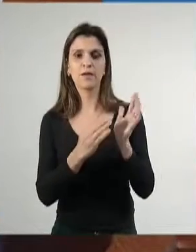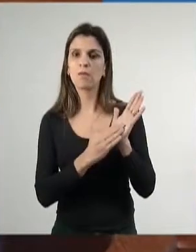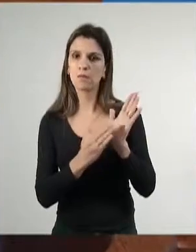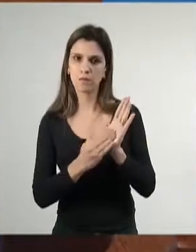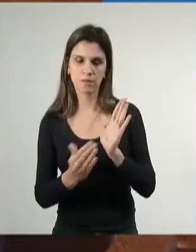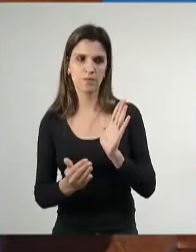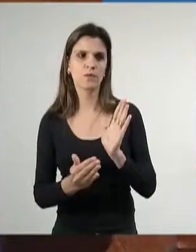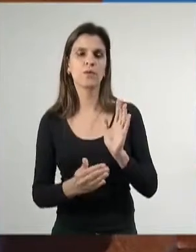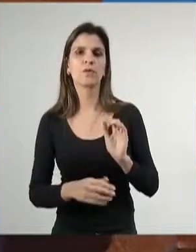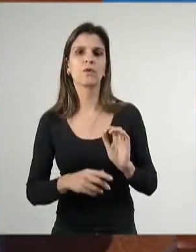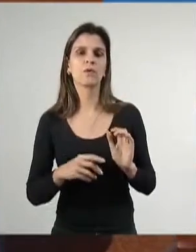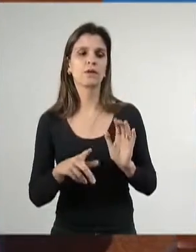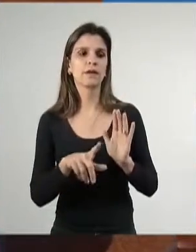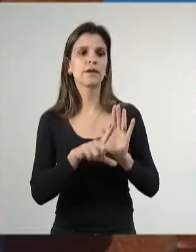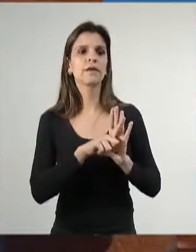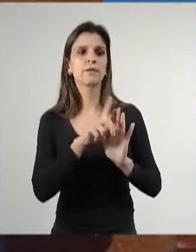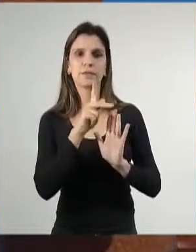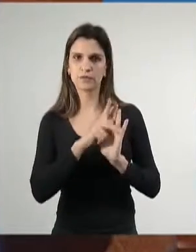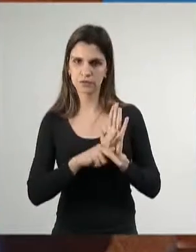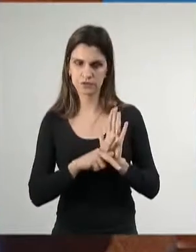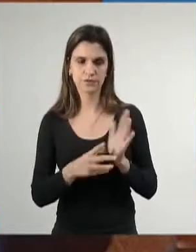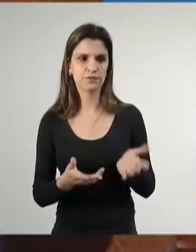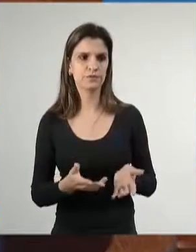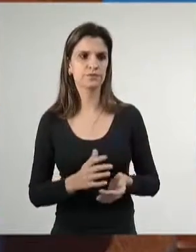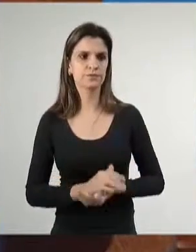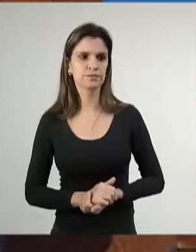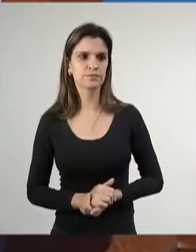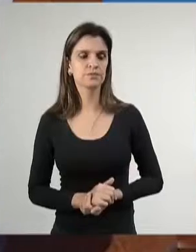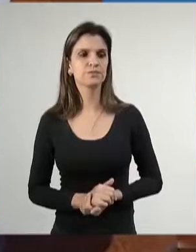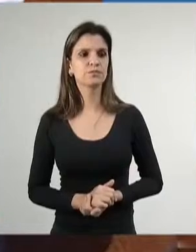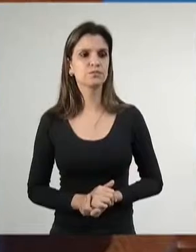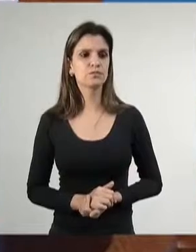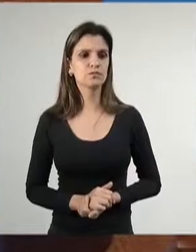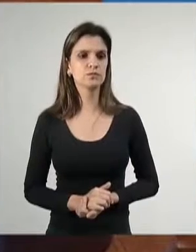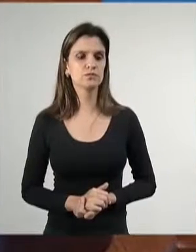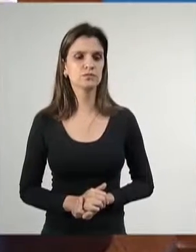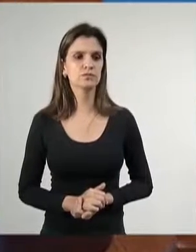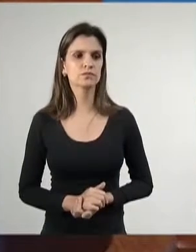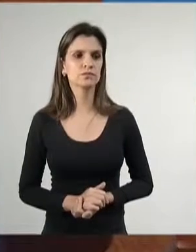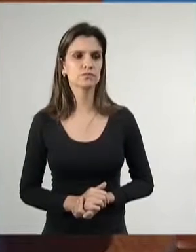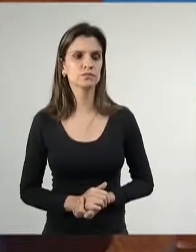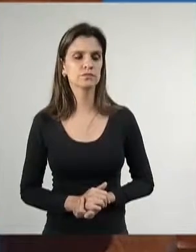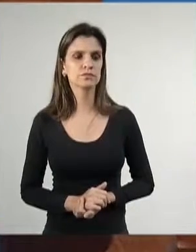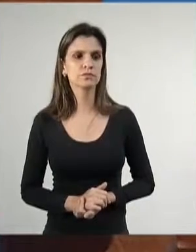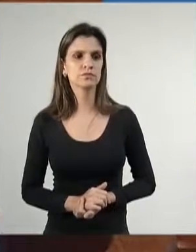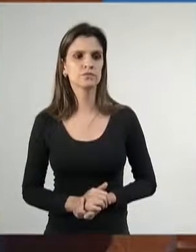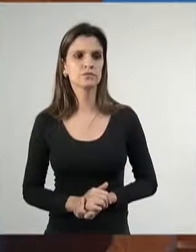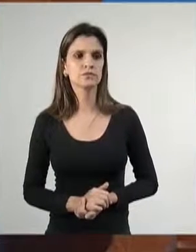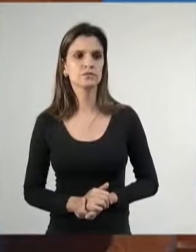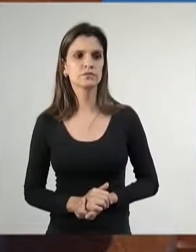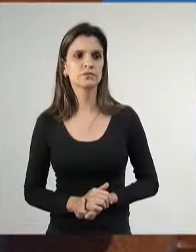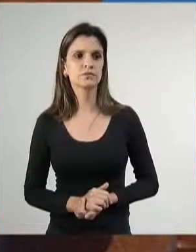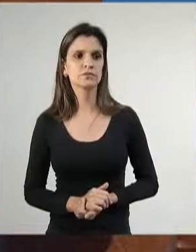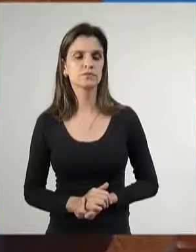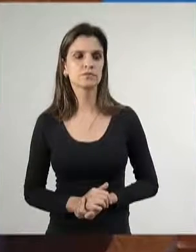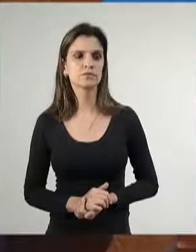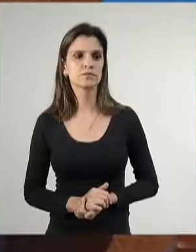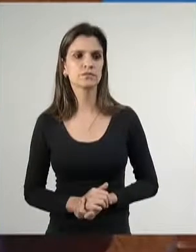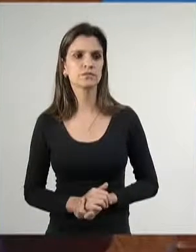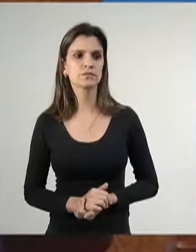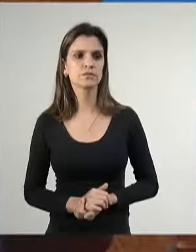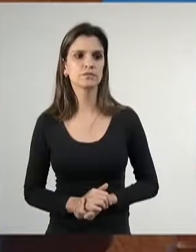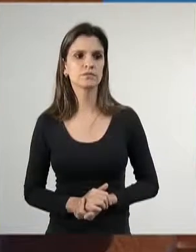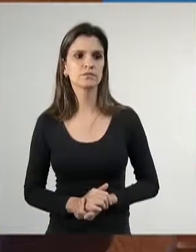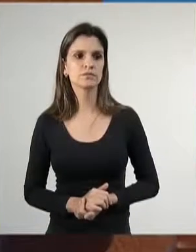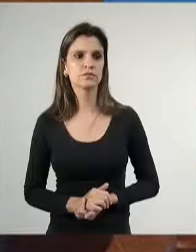já derruba a questão da iniciativa, do vício da iniciativa. Por outro lado, quanto à necessidade da juntada da